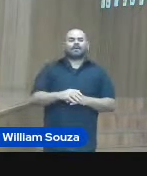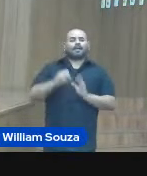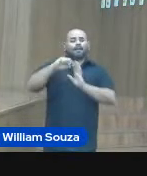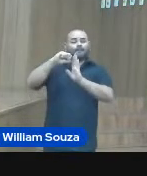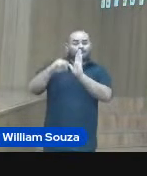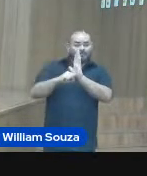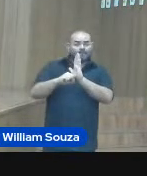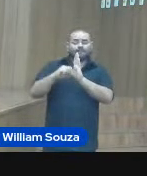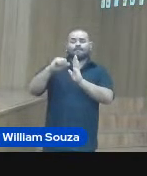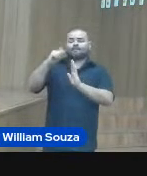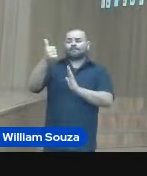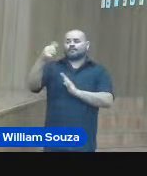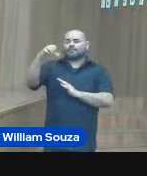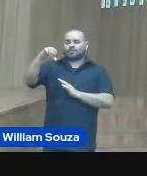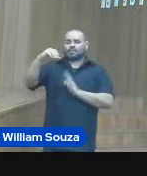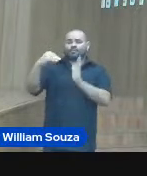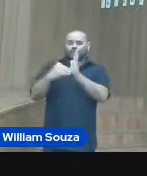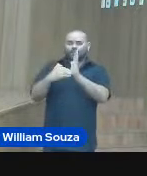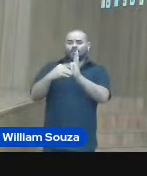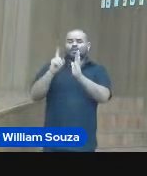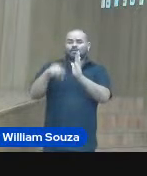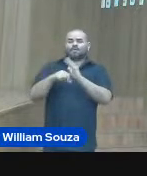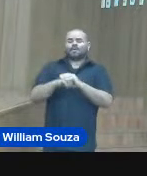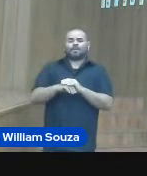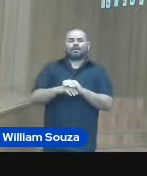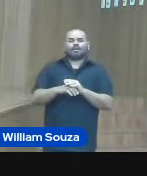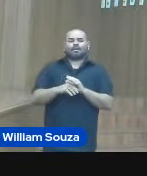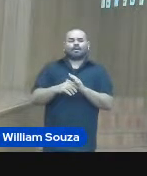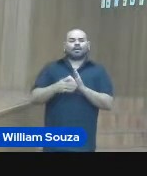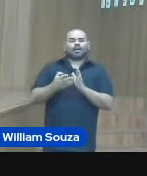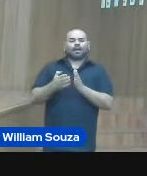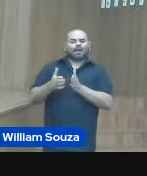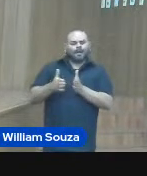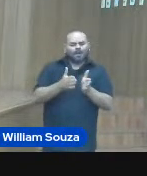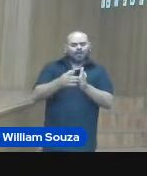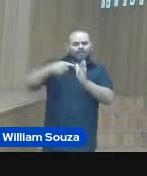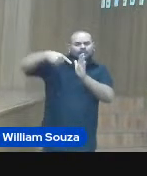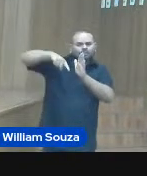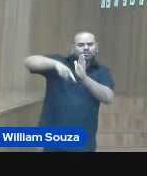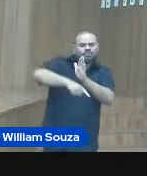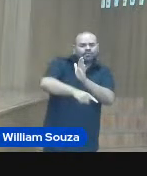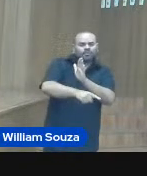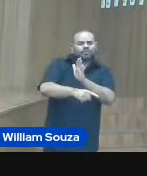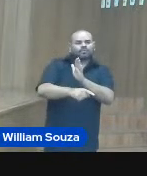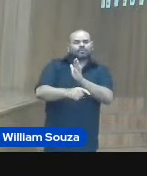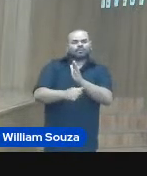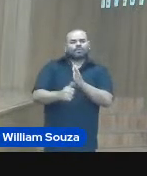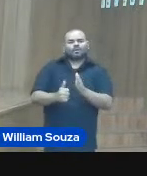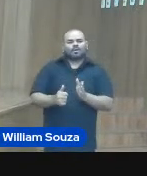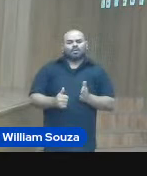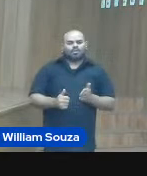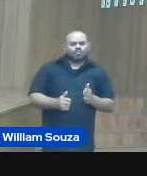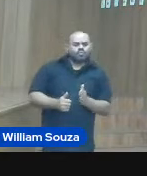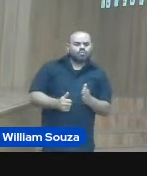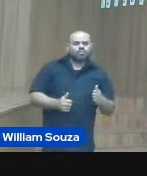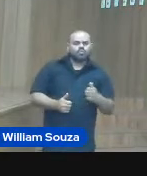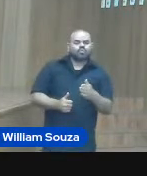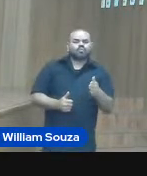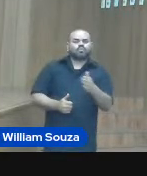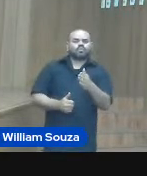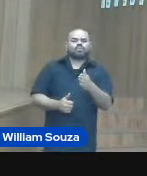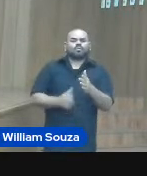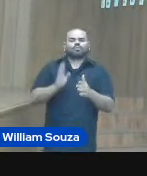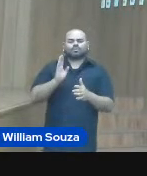que foi o 20 mil léguas submarinas. É um livro famoso dele, né? É um livro do final do século XIX,